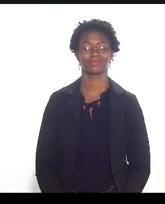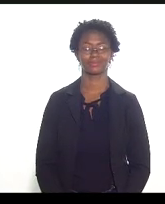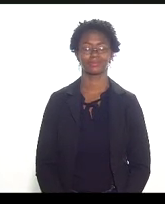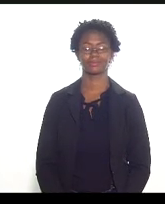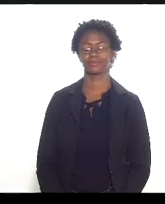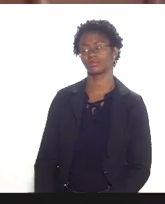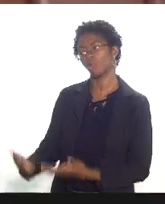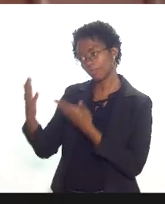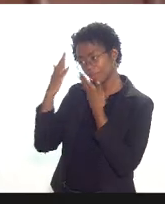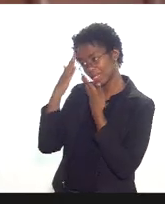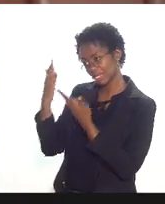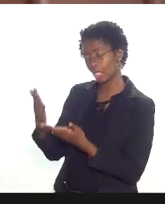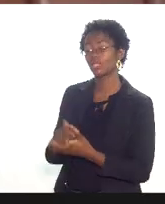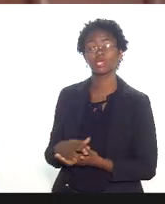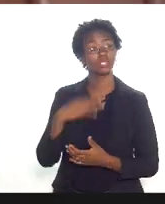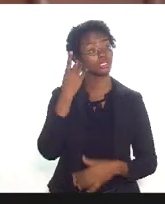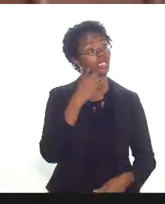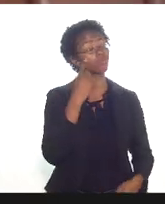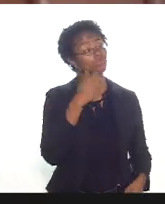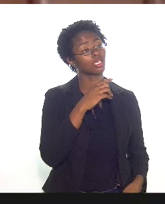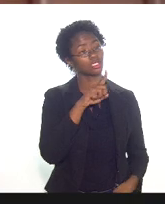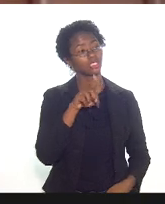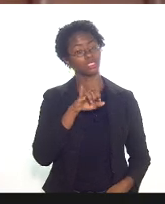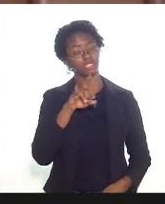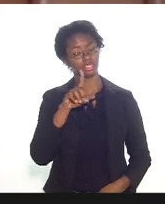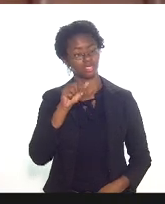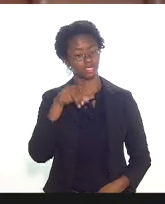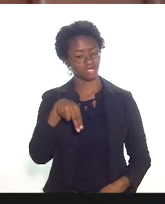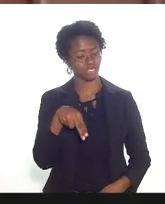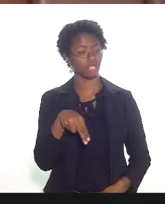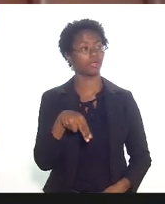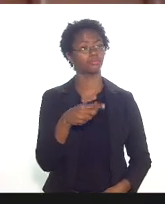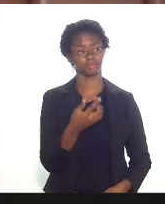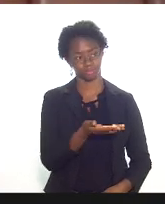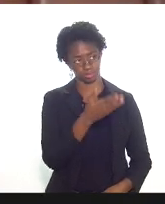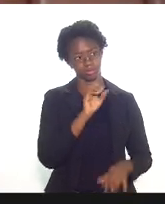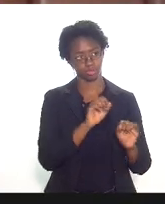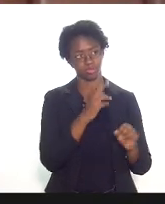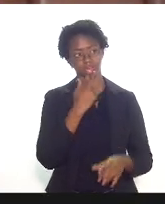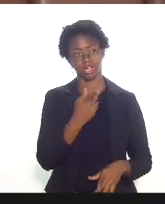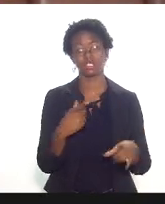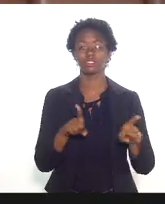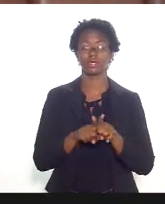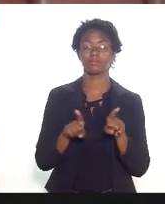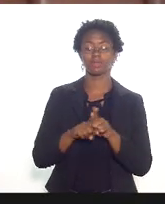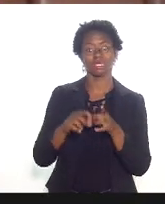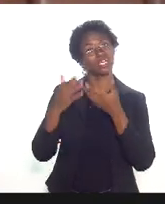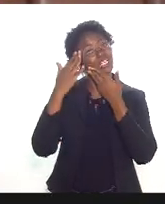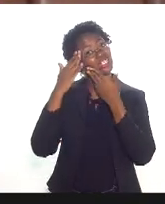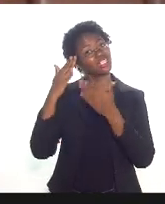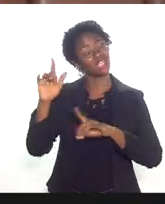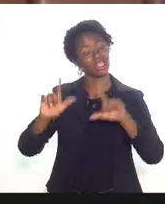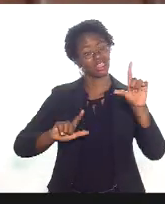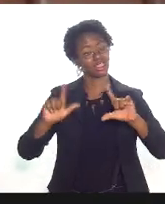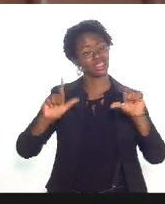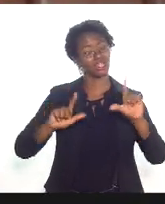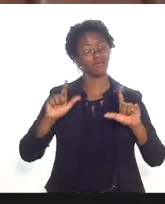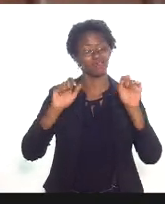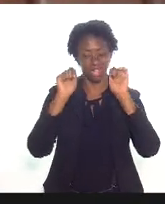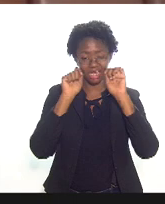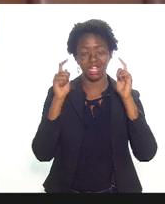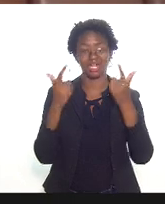Indago a deputada Zeidan, se gostaria de fazer uso da palavra. Quero reiterar o agradecimento à TV Alerge, nossos